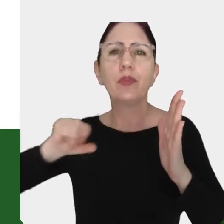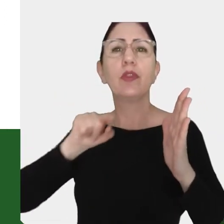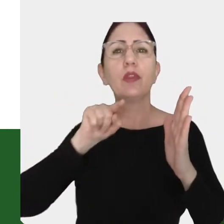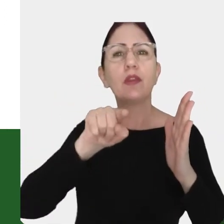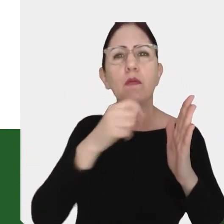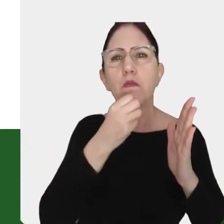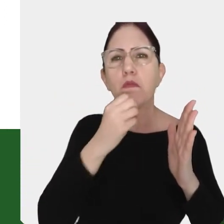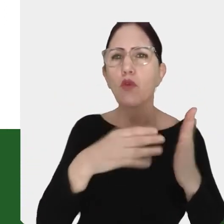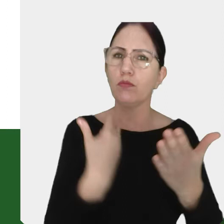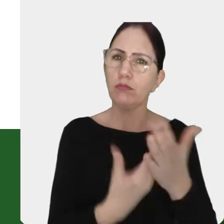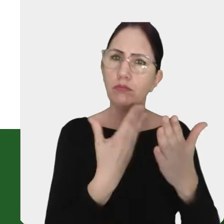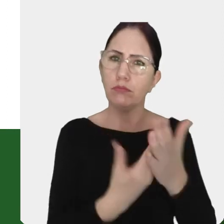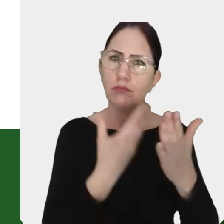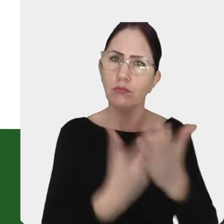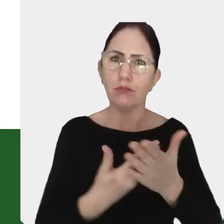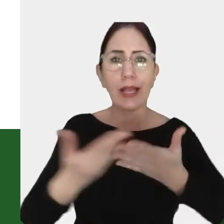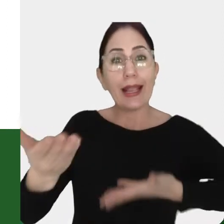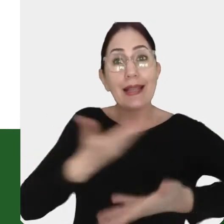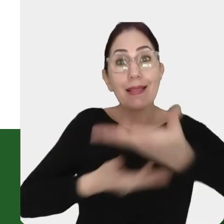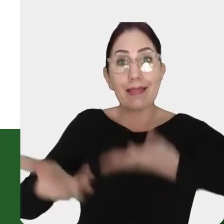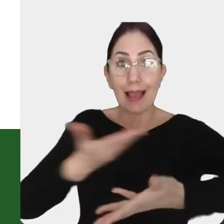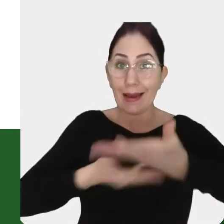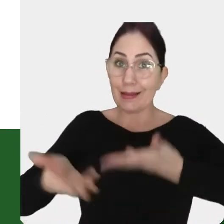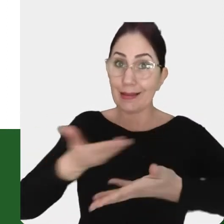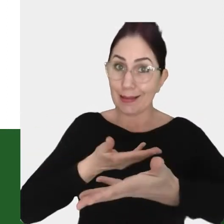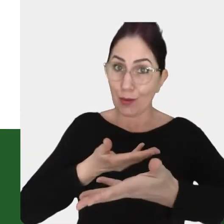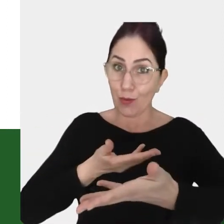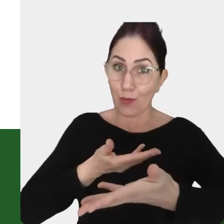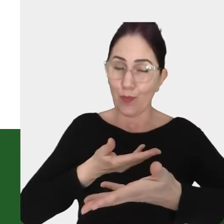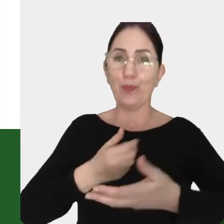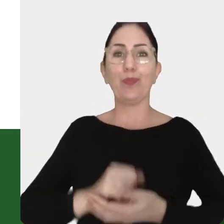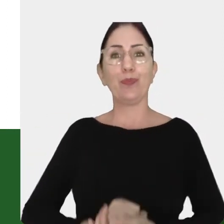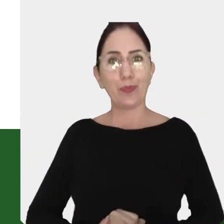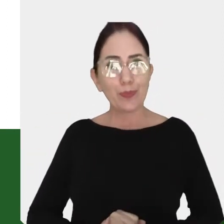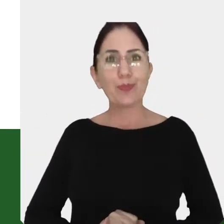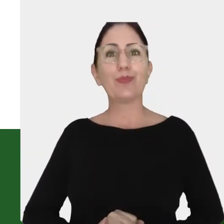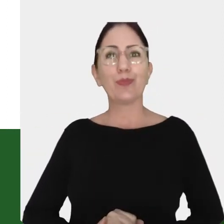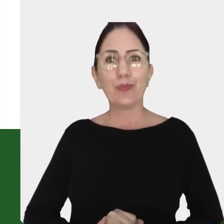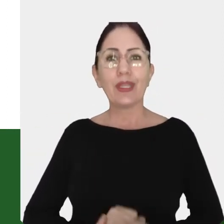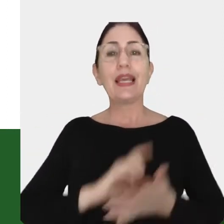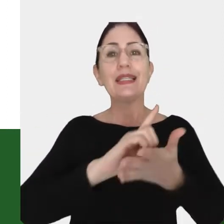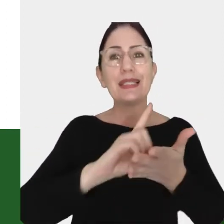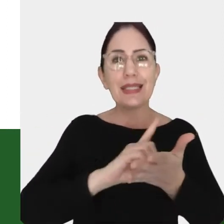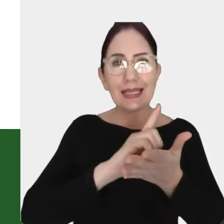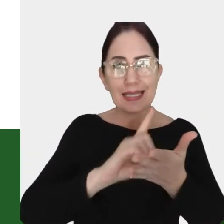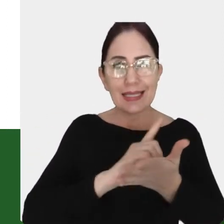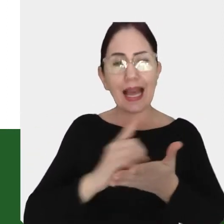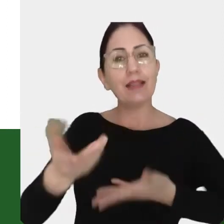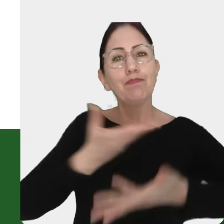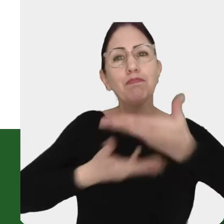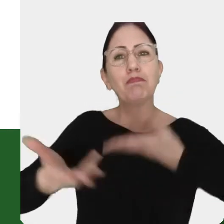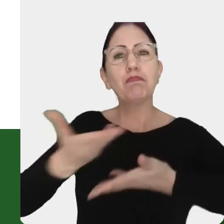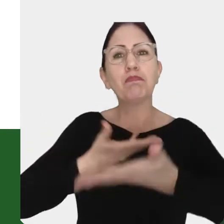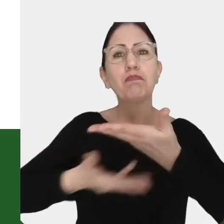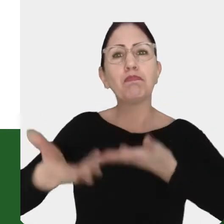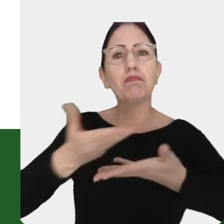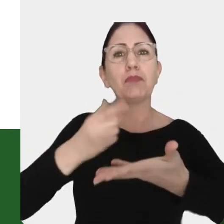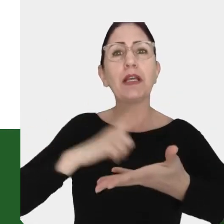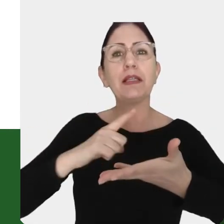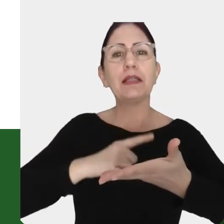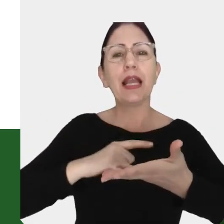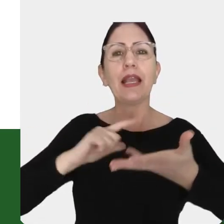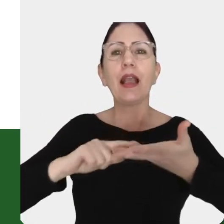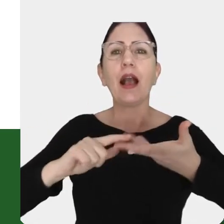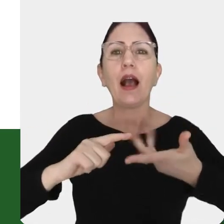heurísticas para poder estudar a interação. Então, o design da interação, ele também está ligado aos